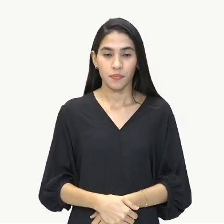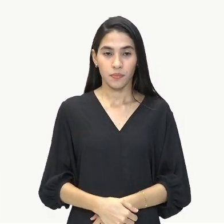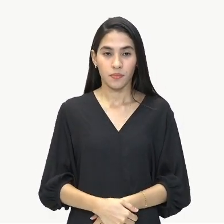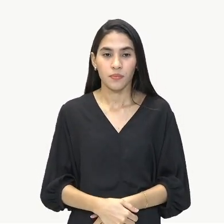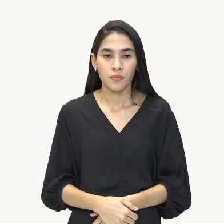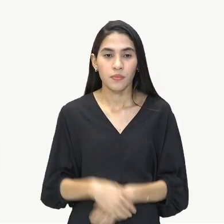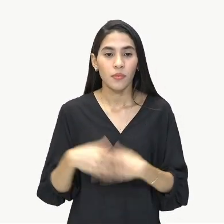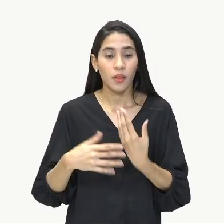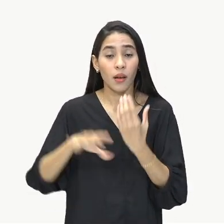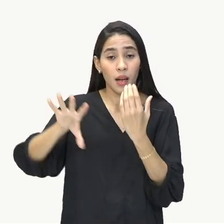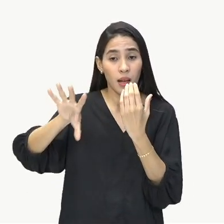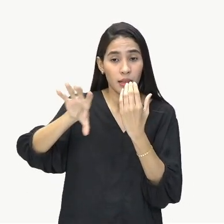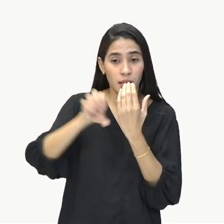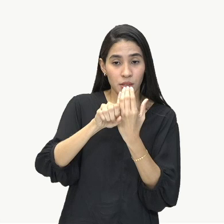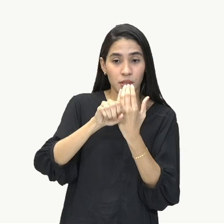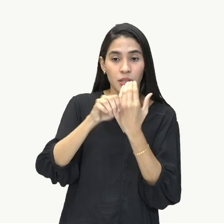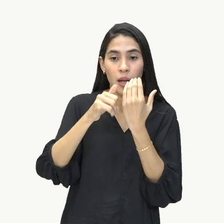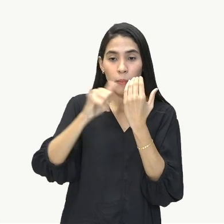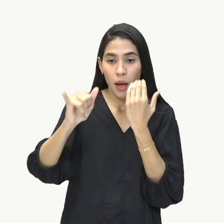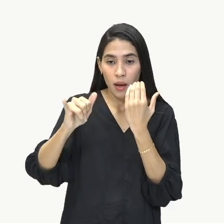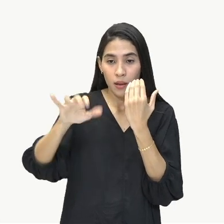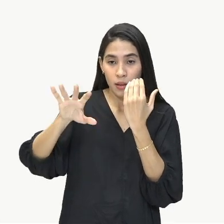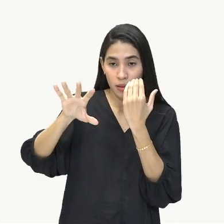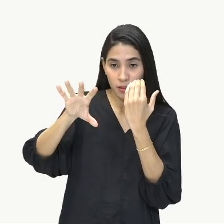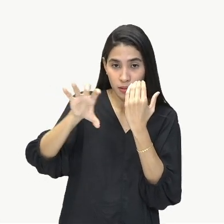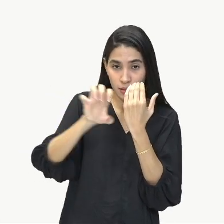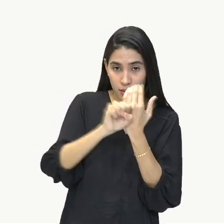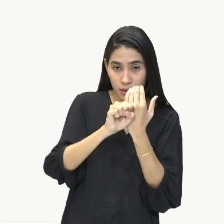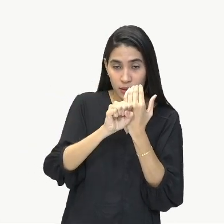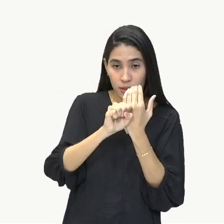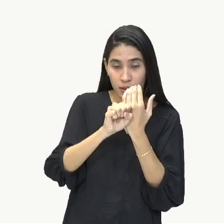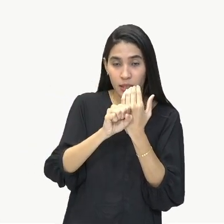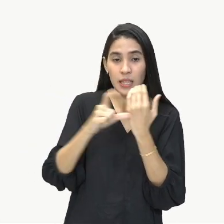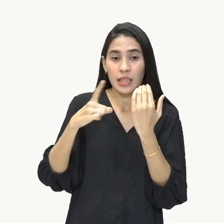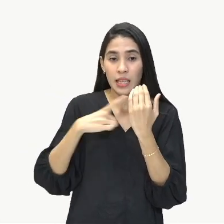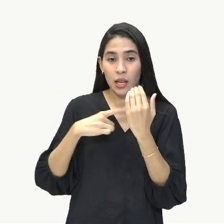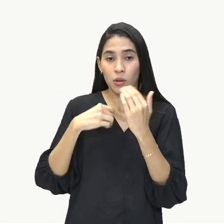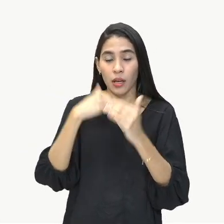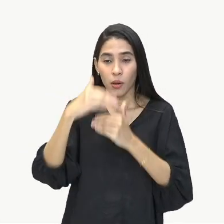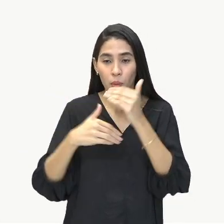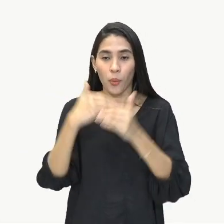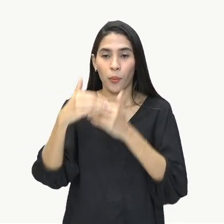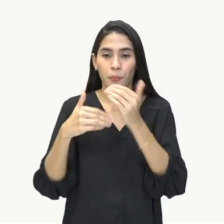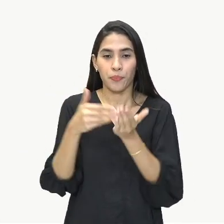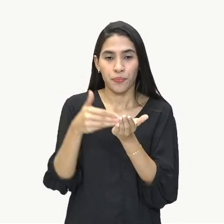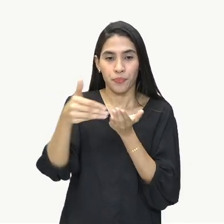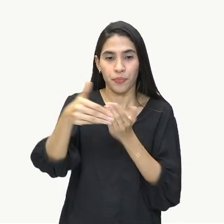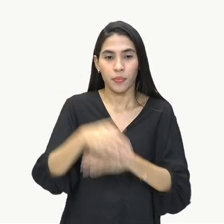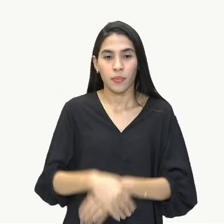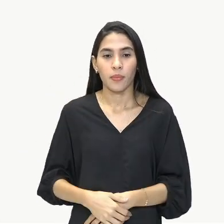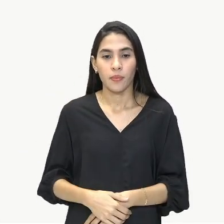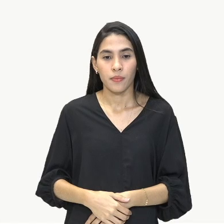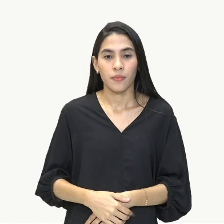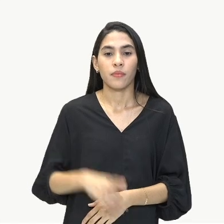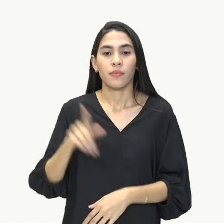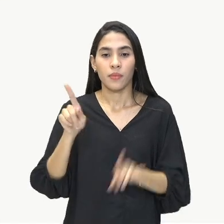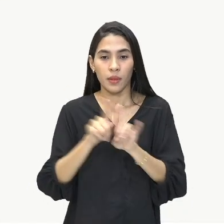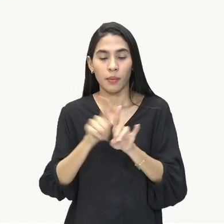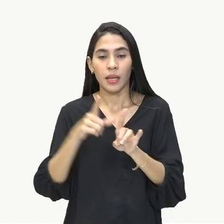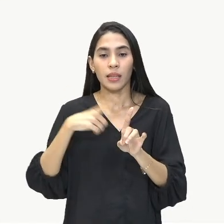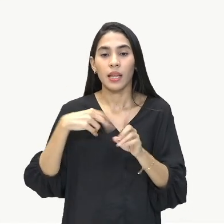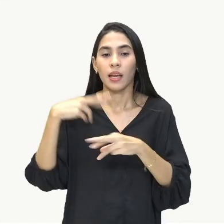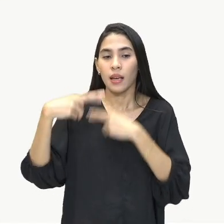energia absorvida fornece energia de ativação para que a reação ocorra. Uma marca registrada